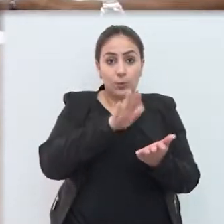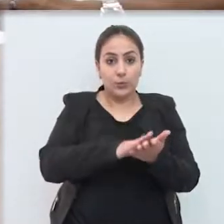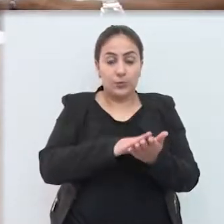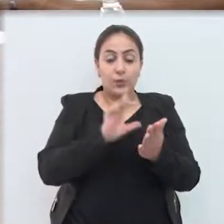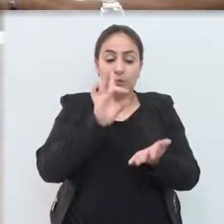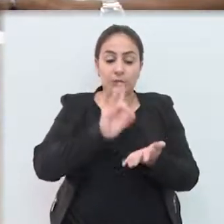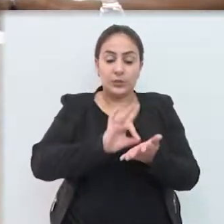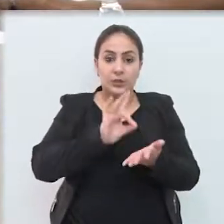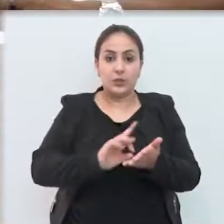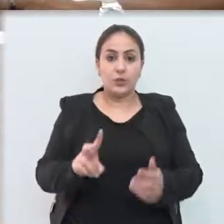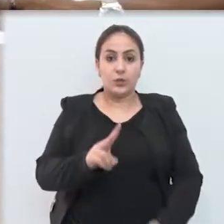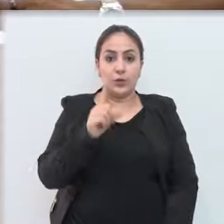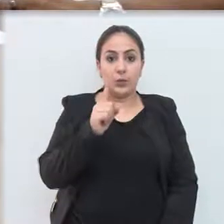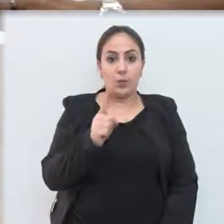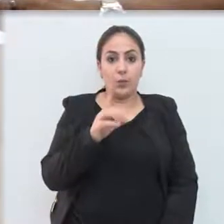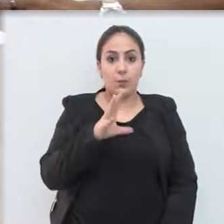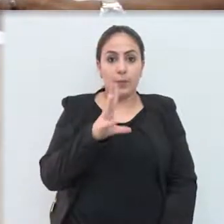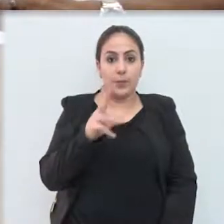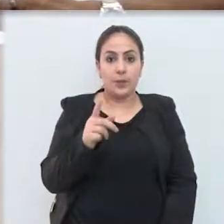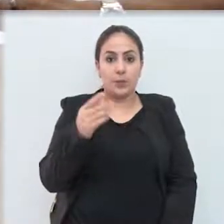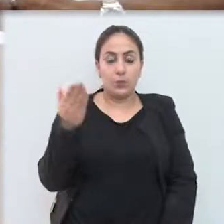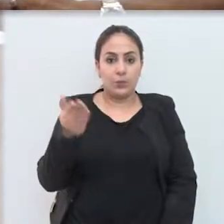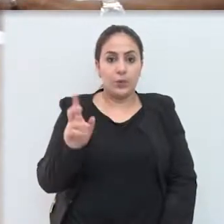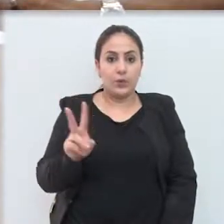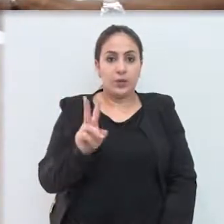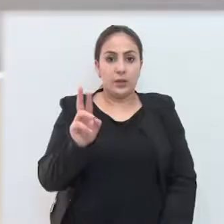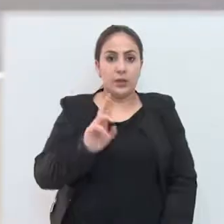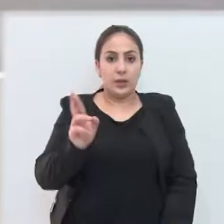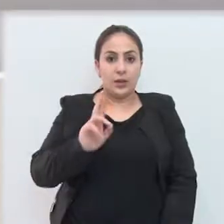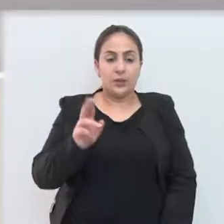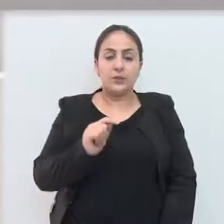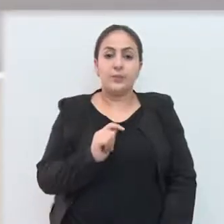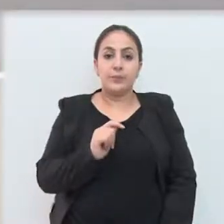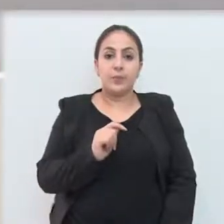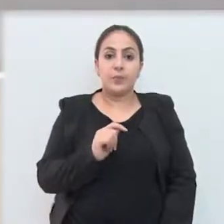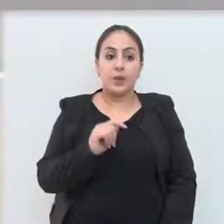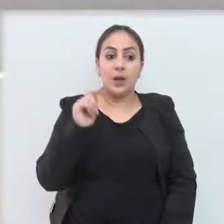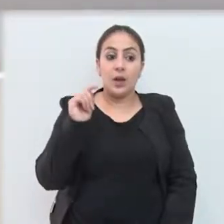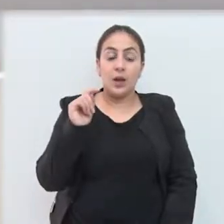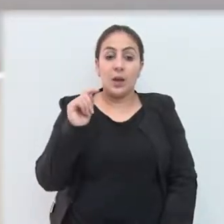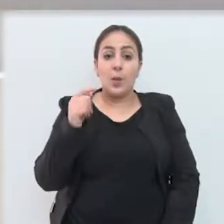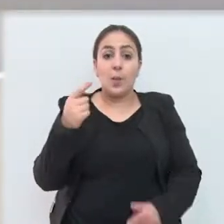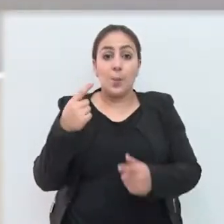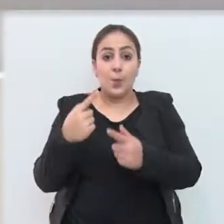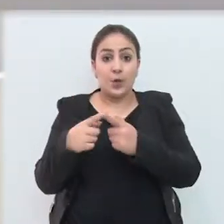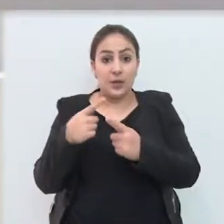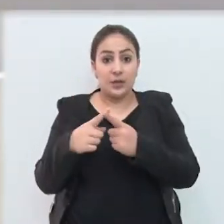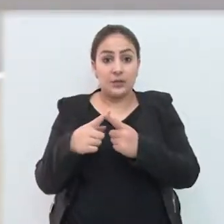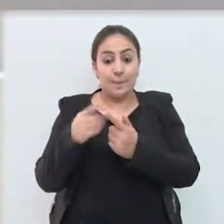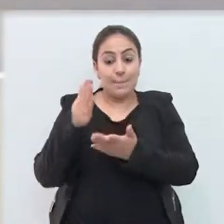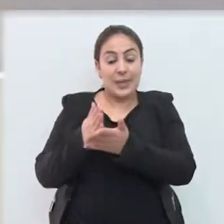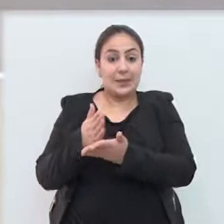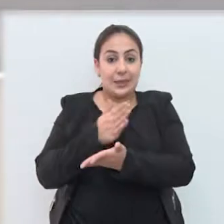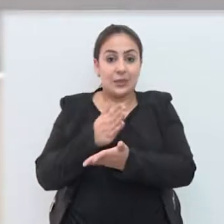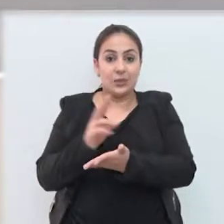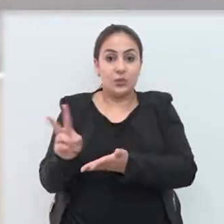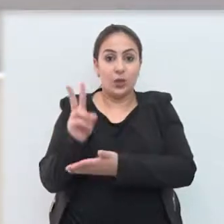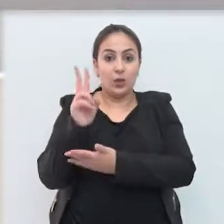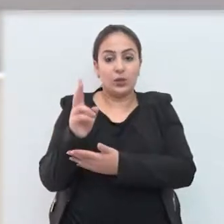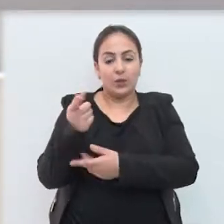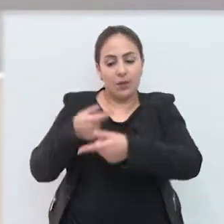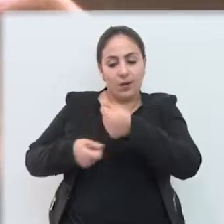como multa o pagamento de R$1,5 milhão, parte do valor que estava sendo negociado com a